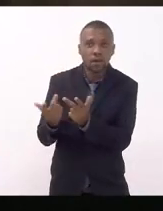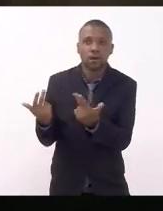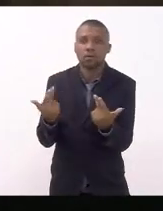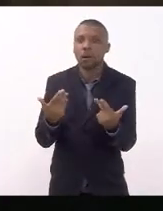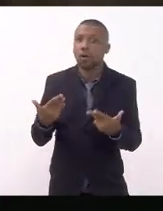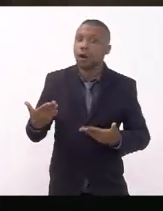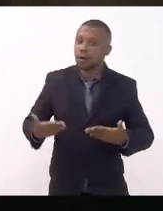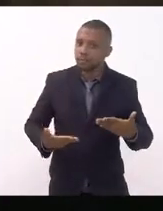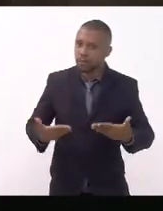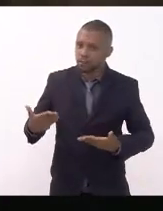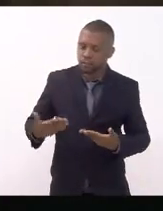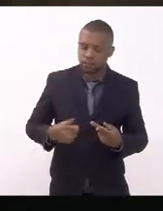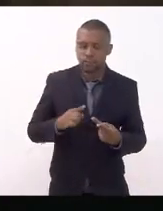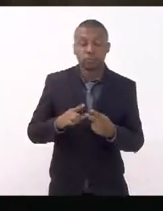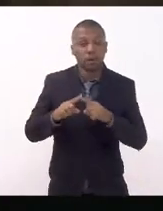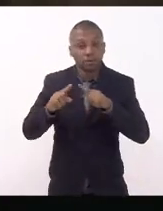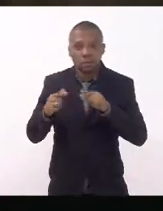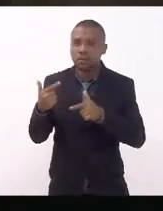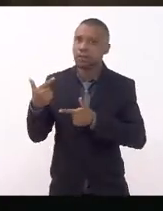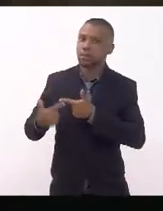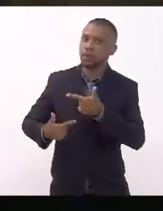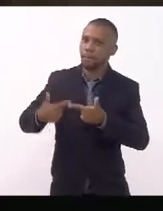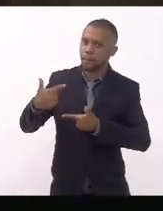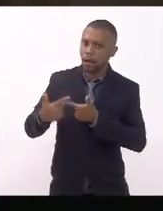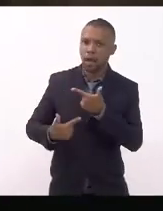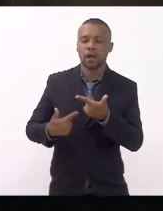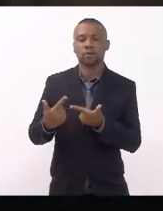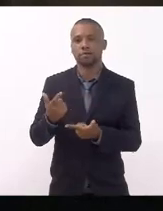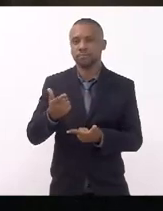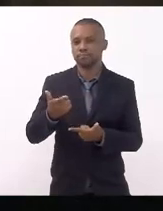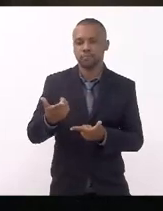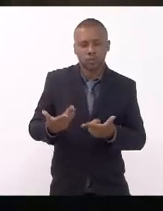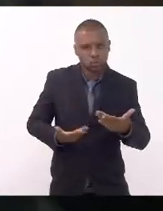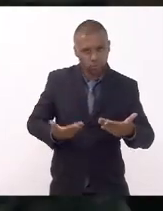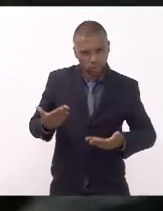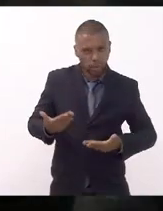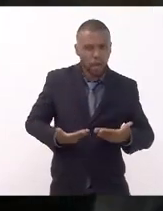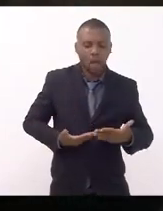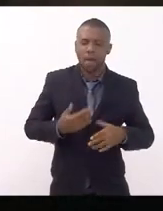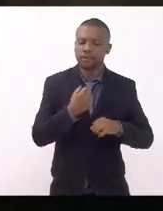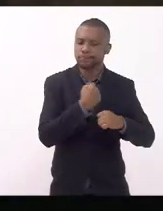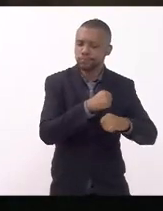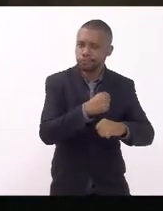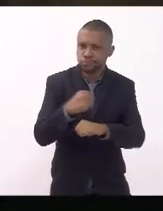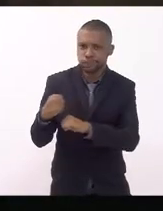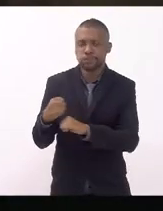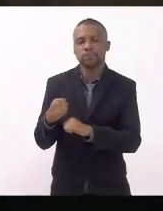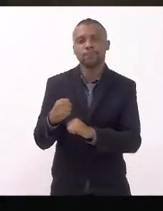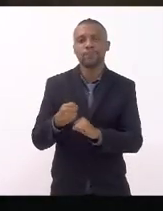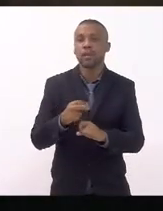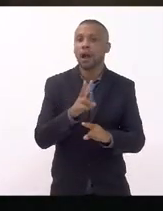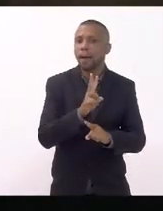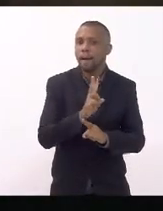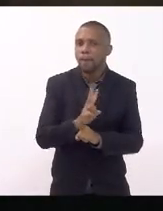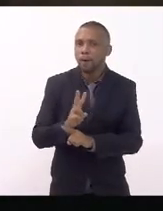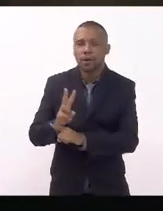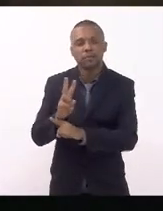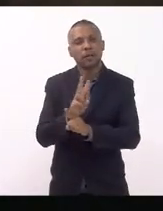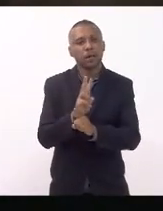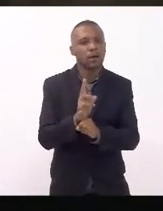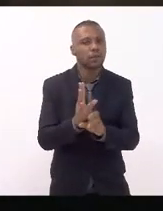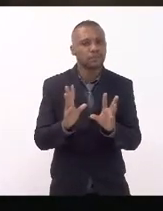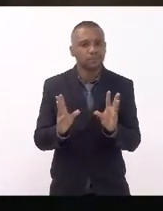domésticas, as trabalhadoras e trabalhadores do serviço doméstico, porteiros. Ou seja,